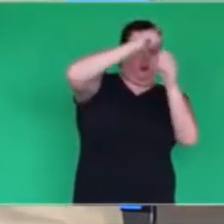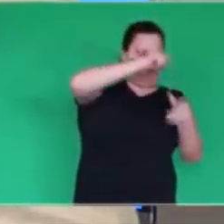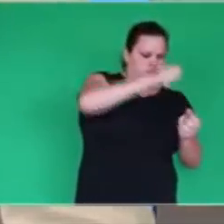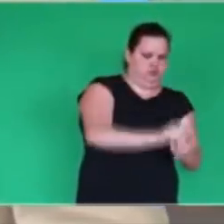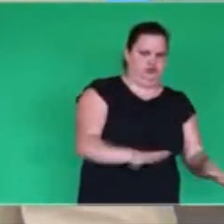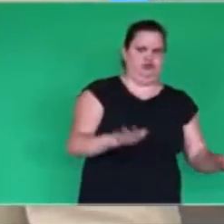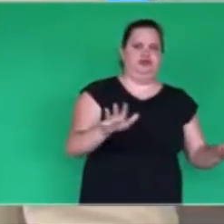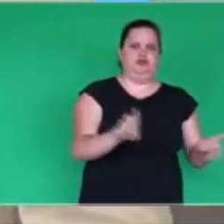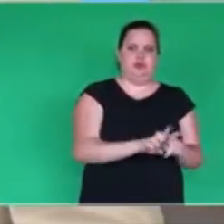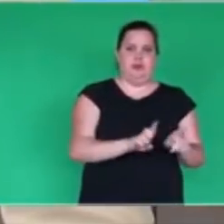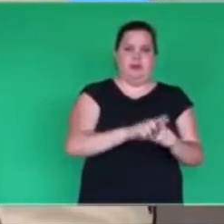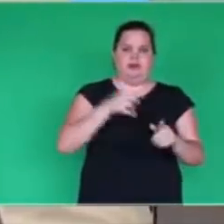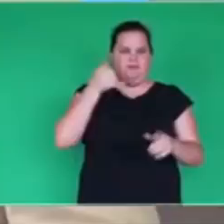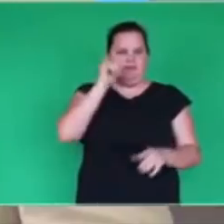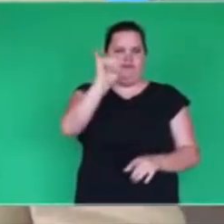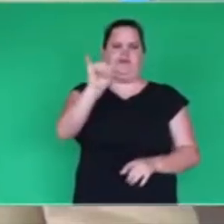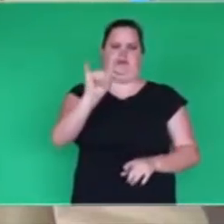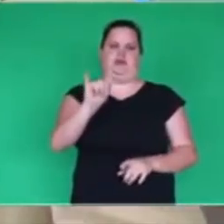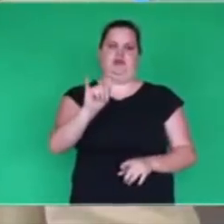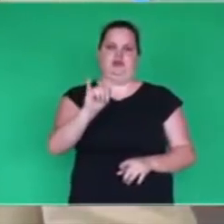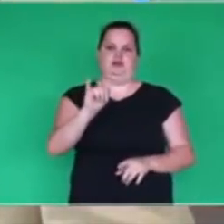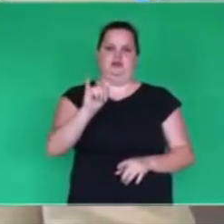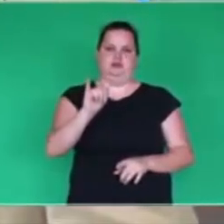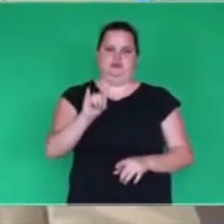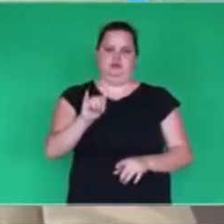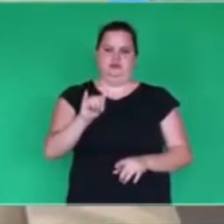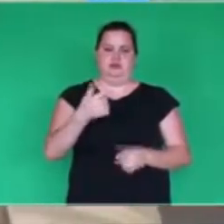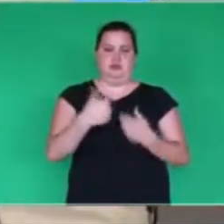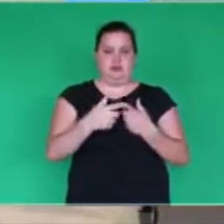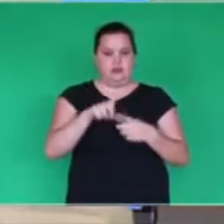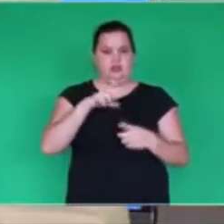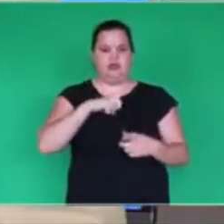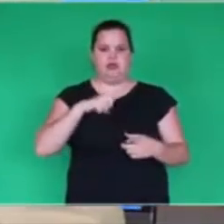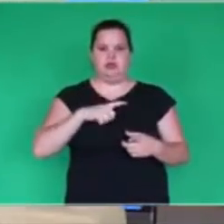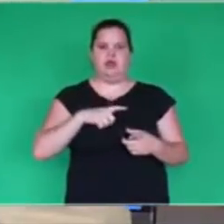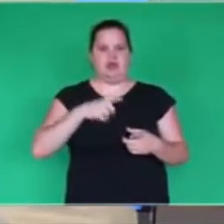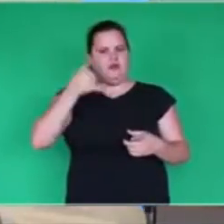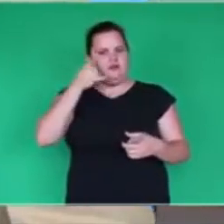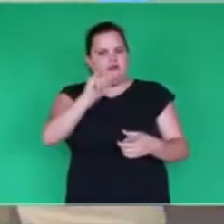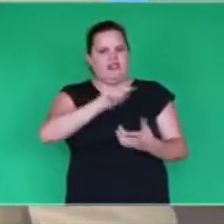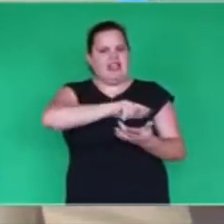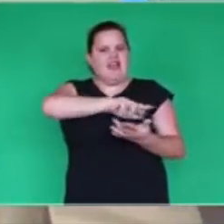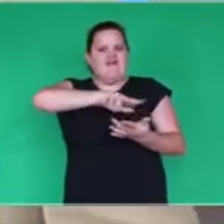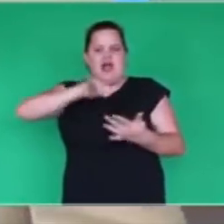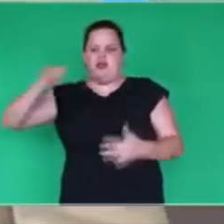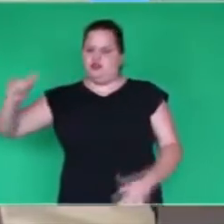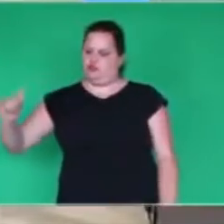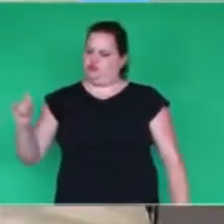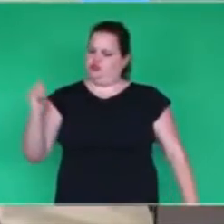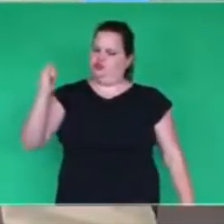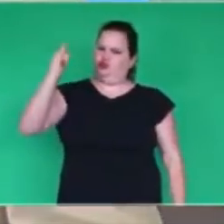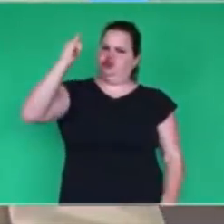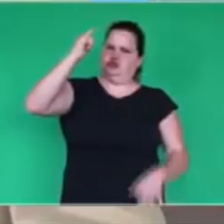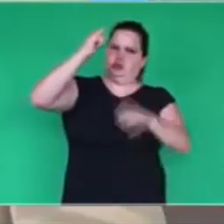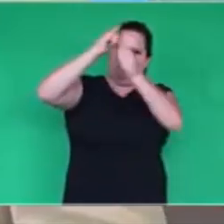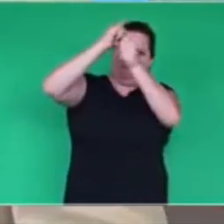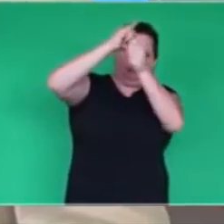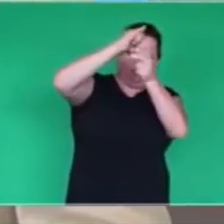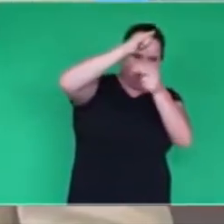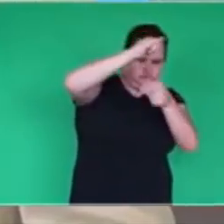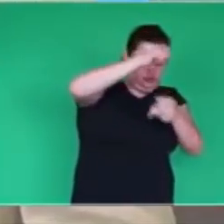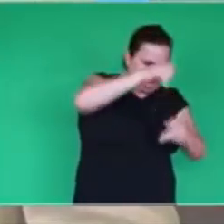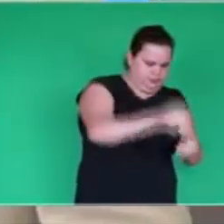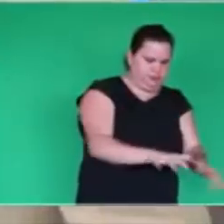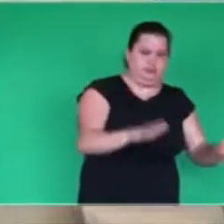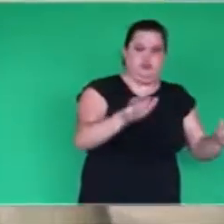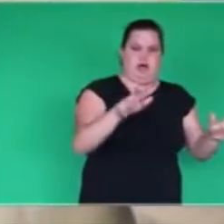aqui as baterias antiaéreas, sei lá, os foguetes, você evita muito o ataque aéreo aqui. Então, Megido, essa